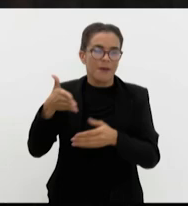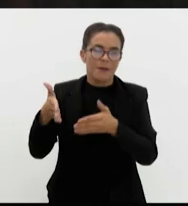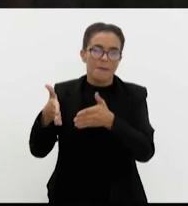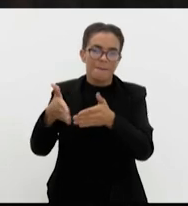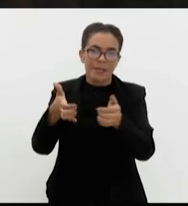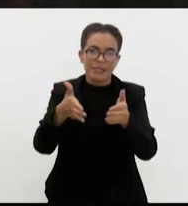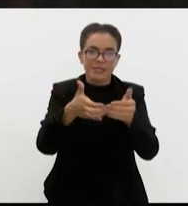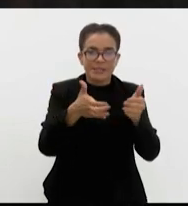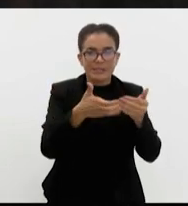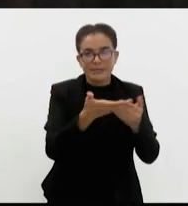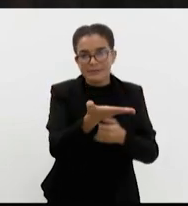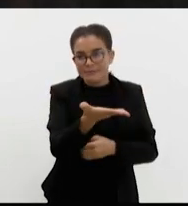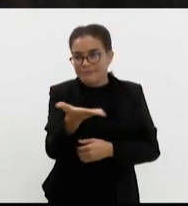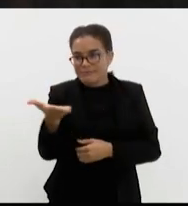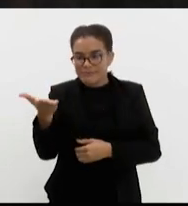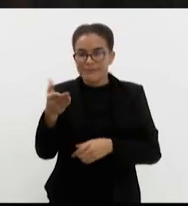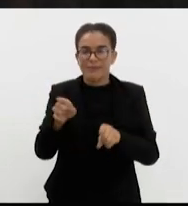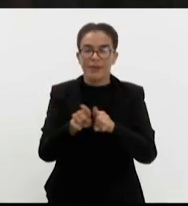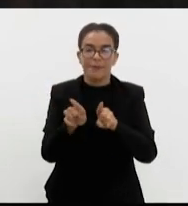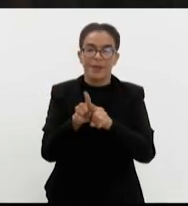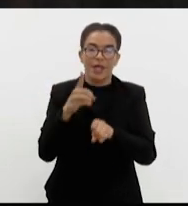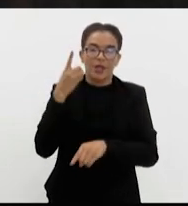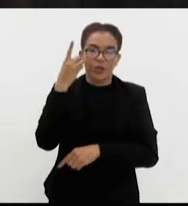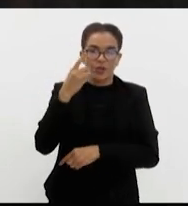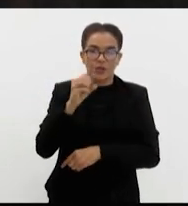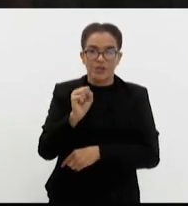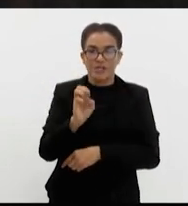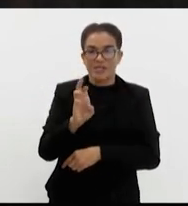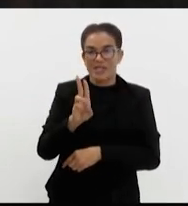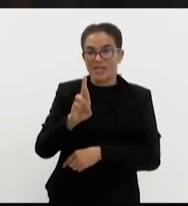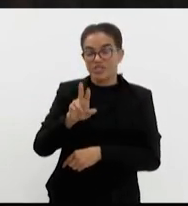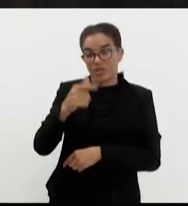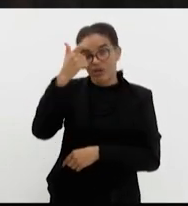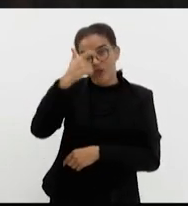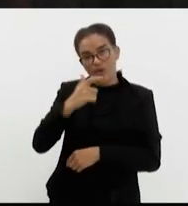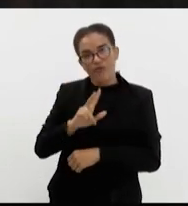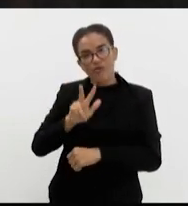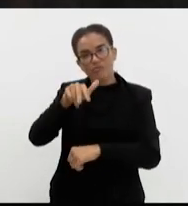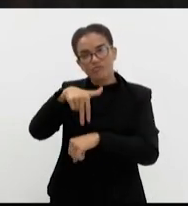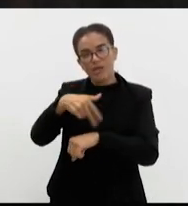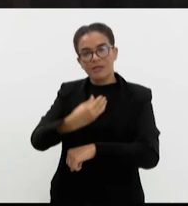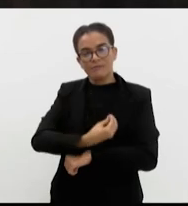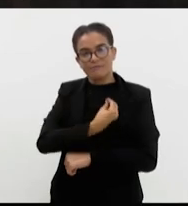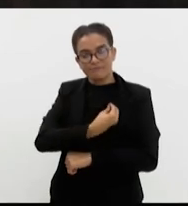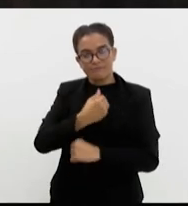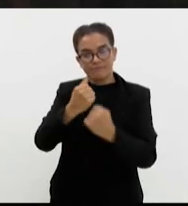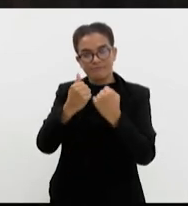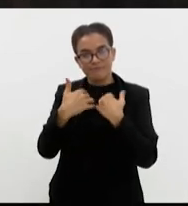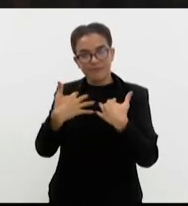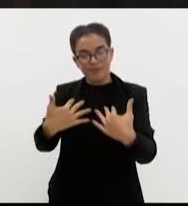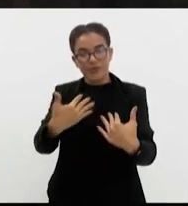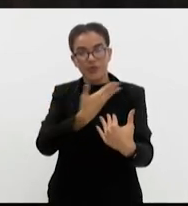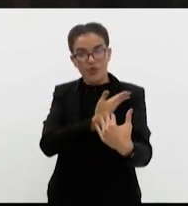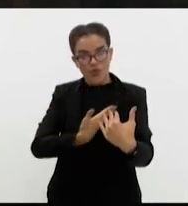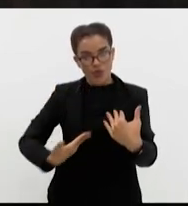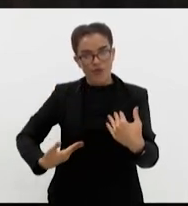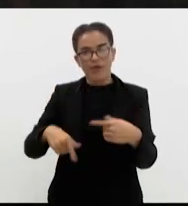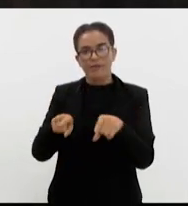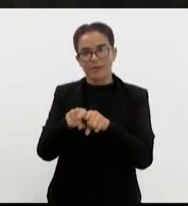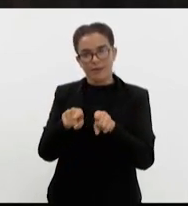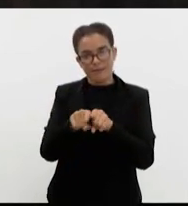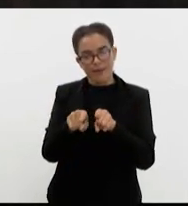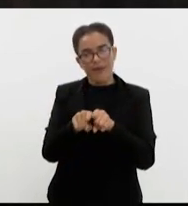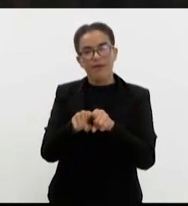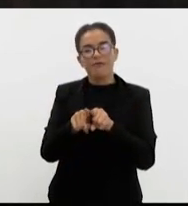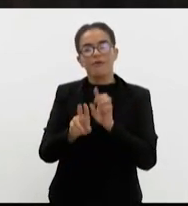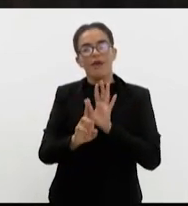Essa gentileza ao Dr Serginho porque vou participar da audiência pública Governo do Estado também o vai através da